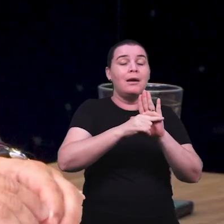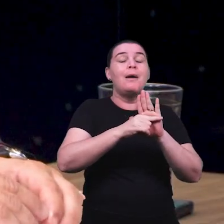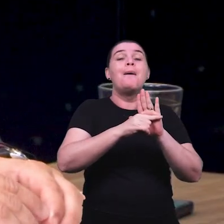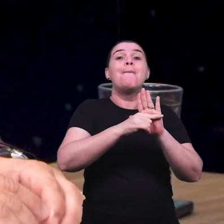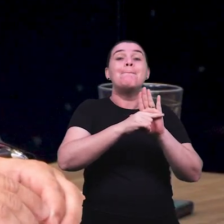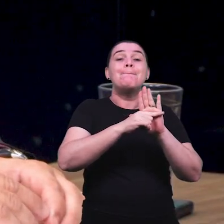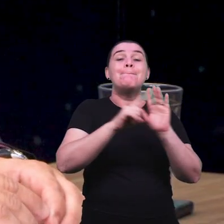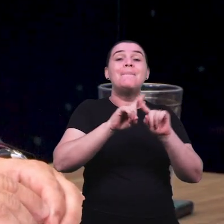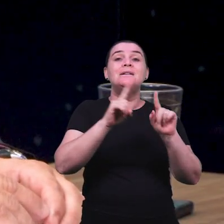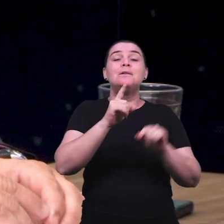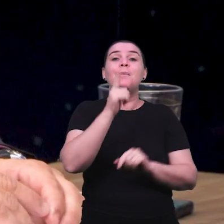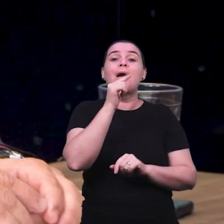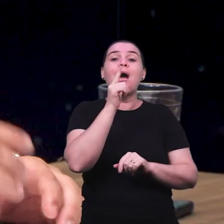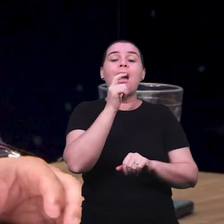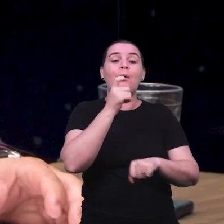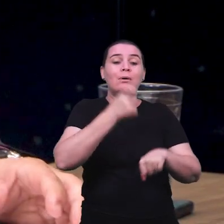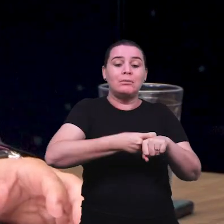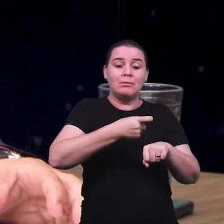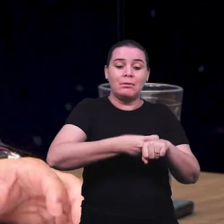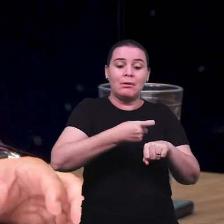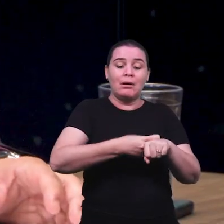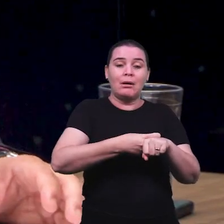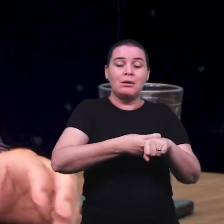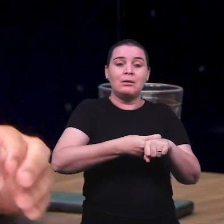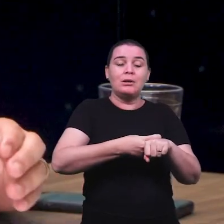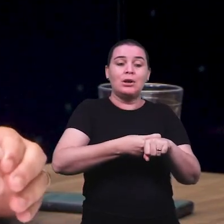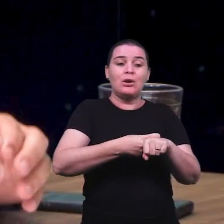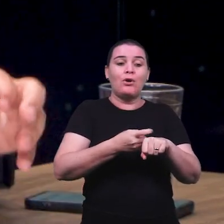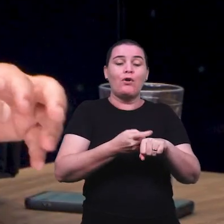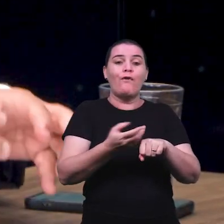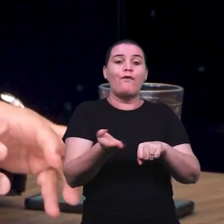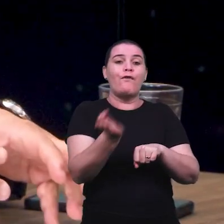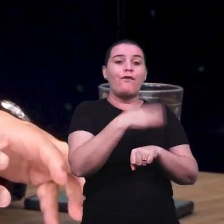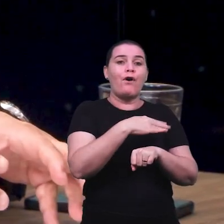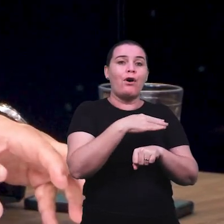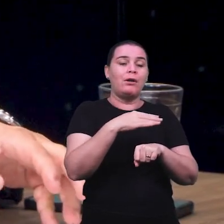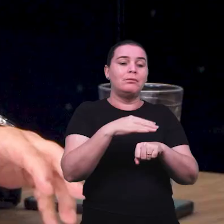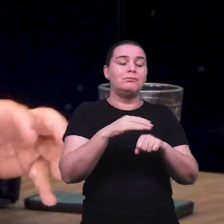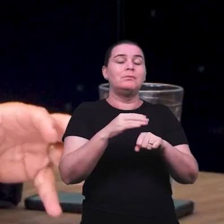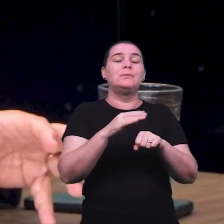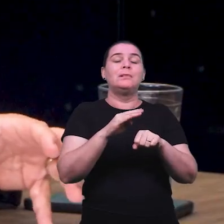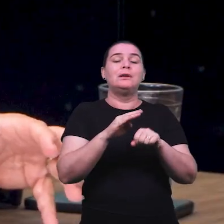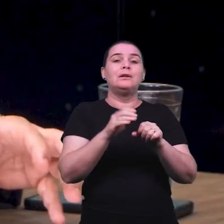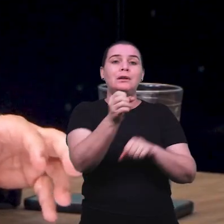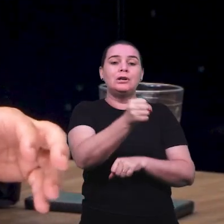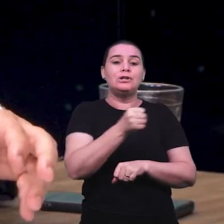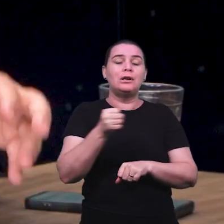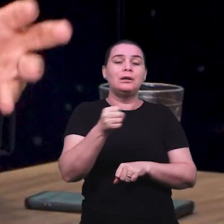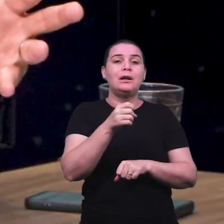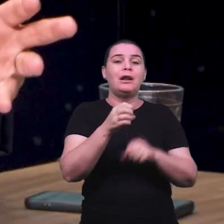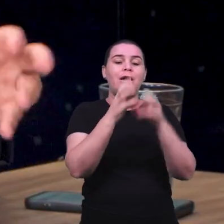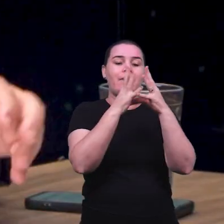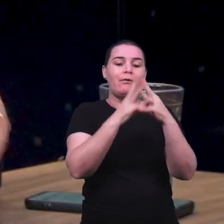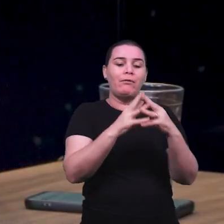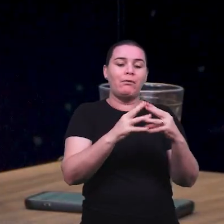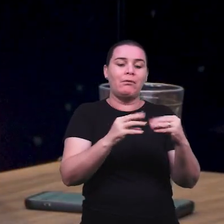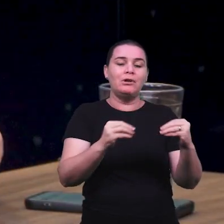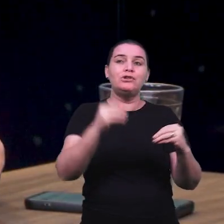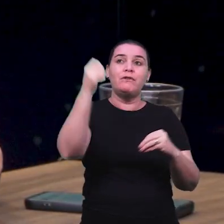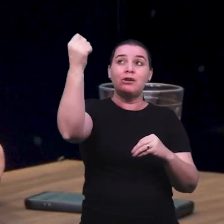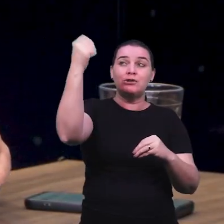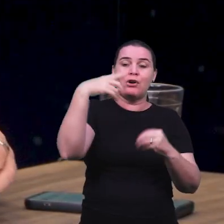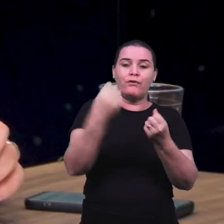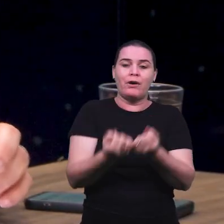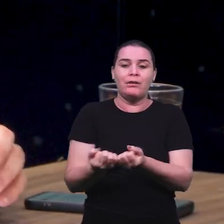parado, o que vai acontecer com ele? Ao longo do tempo a entropia vai agir nele, ele vai derreter, se tiver sol ele vai evaporar, então você vai passar